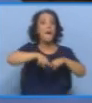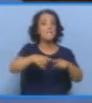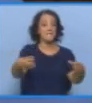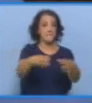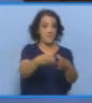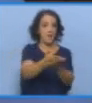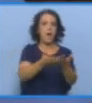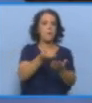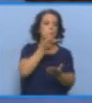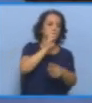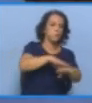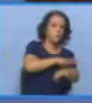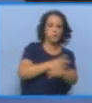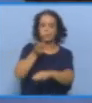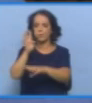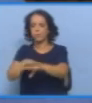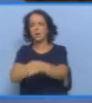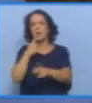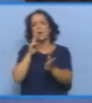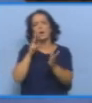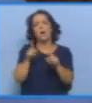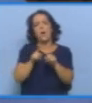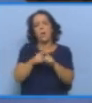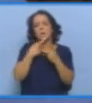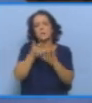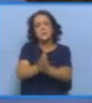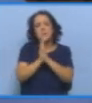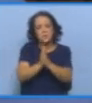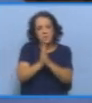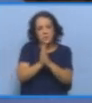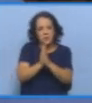duas administrações, implorar, suplicar e, ao mesmo tempo,